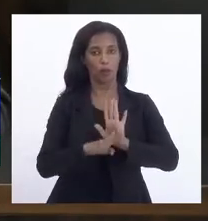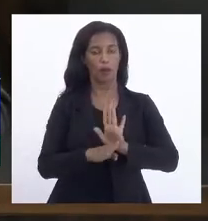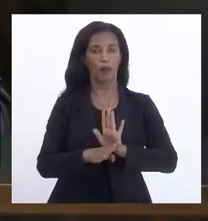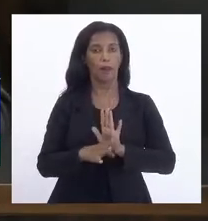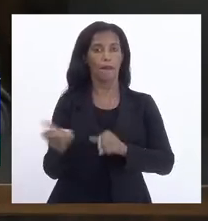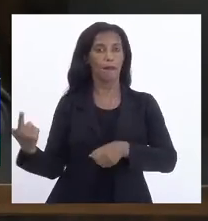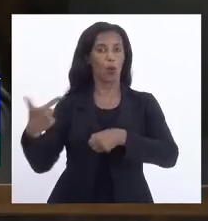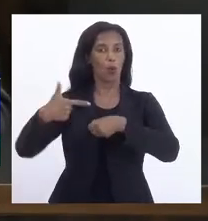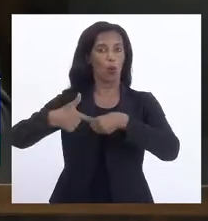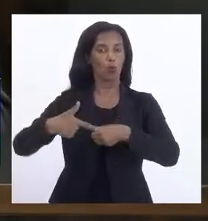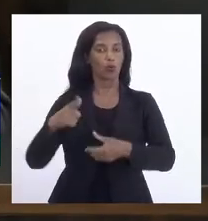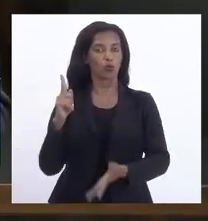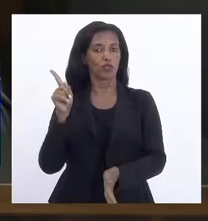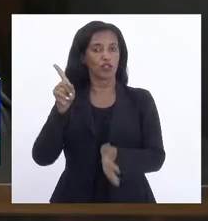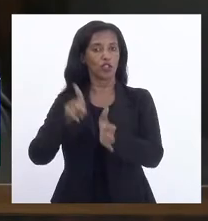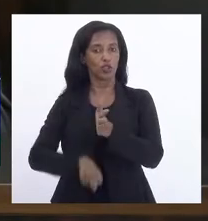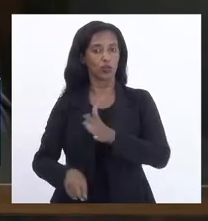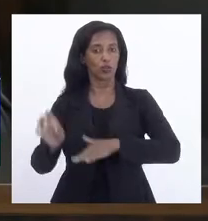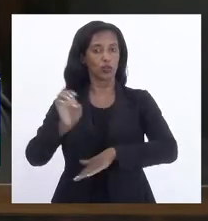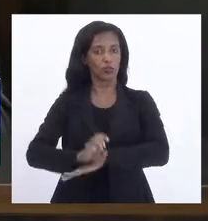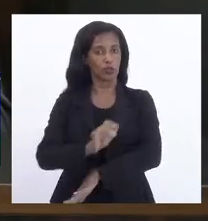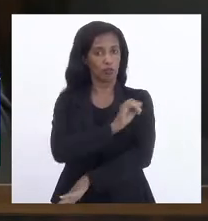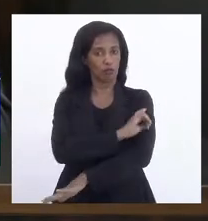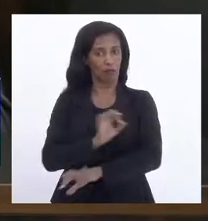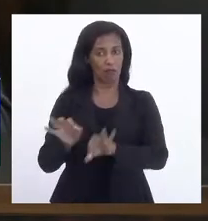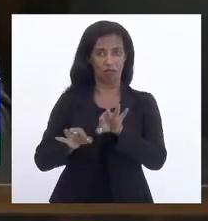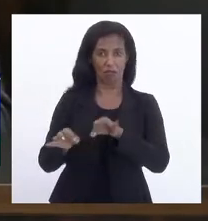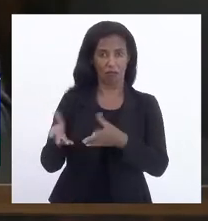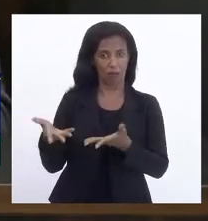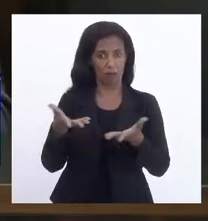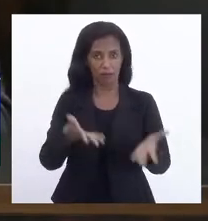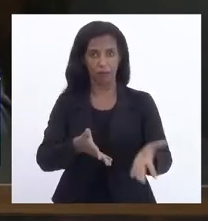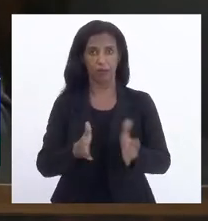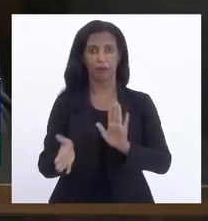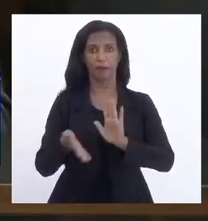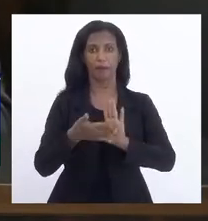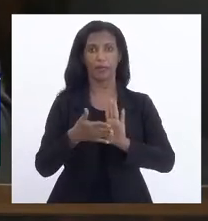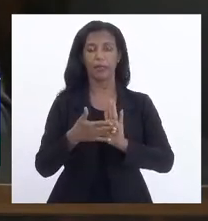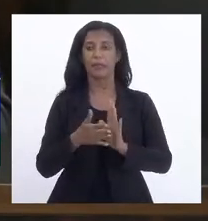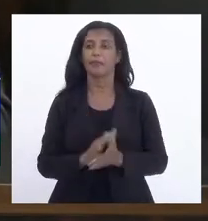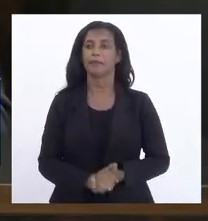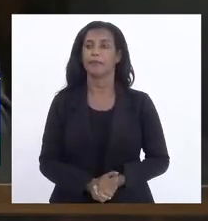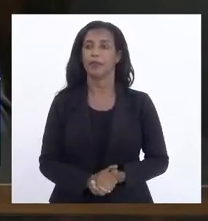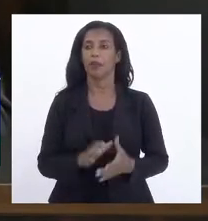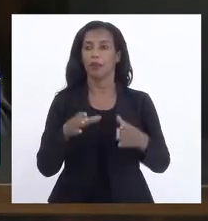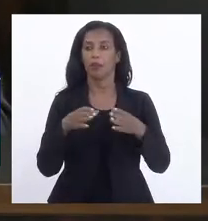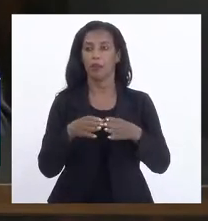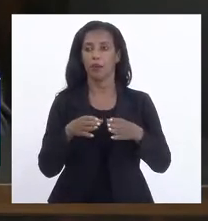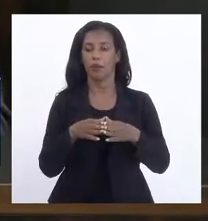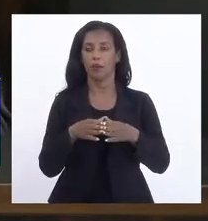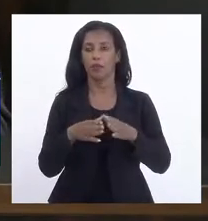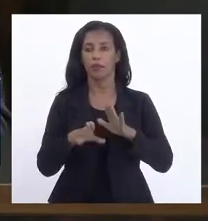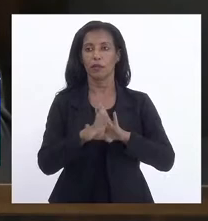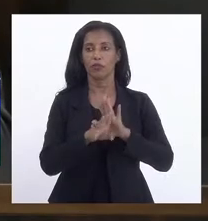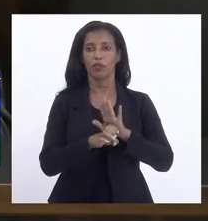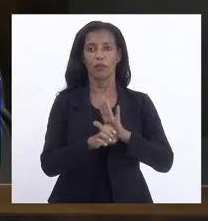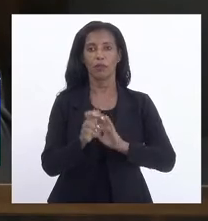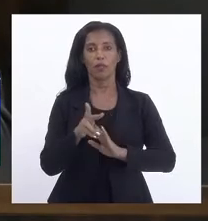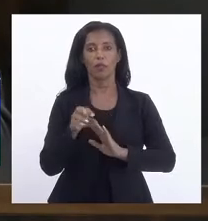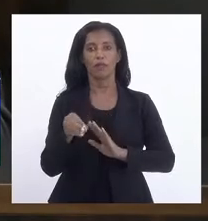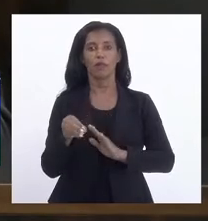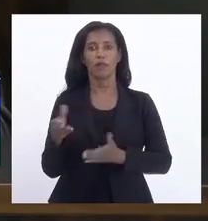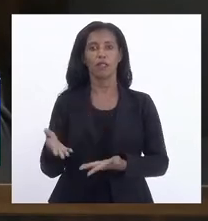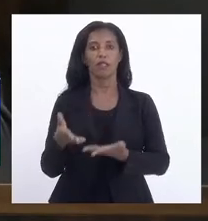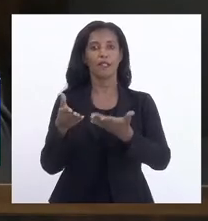Combustível e dar desconto no âmbito do Estado do Rio de Janeiro na forma que menciona. Pendente de parecer da Comissão de Emendas Condicionais e Vetos, para emitir parecer,